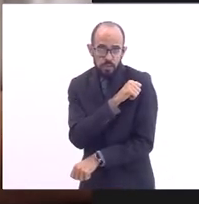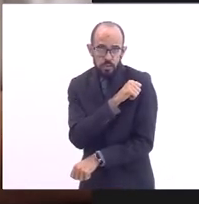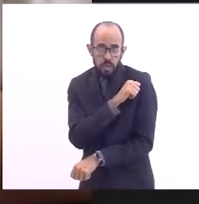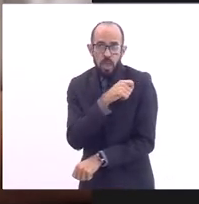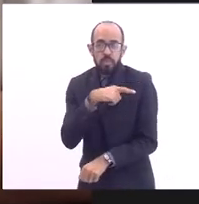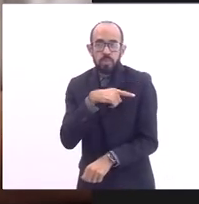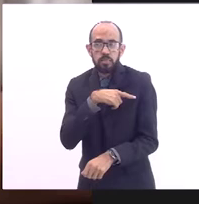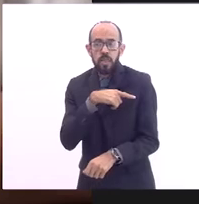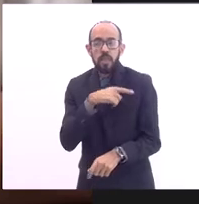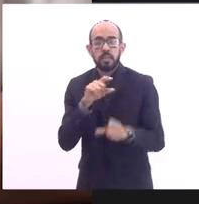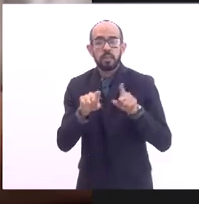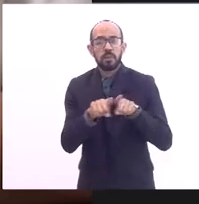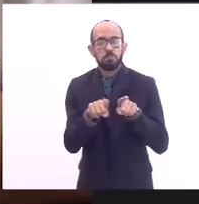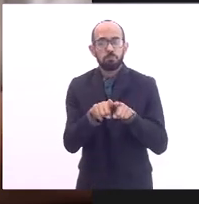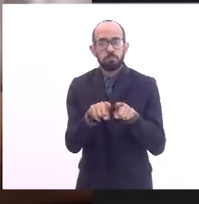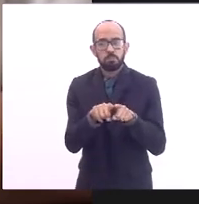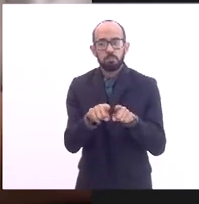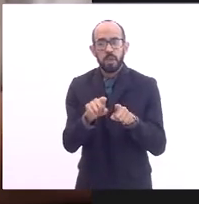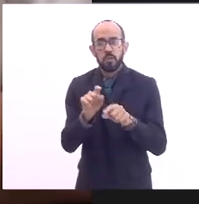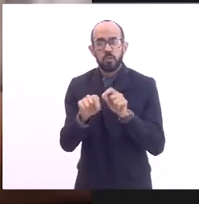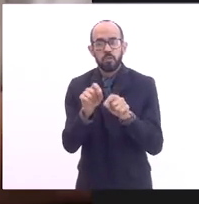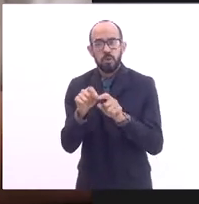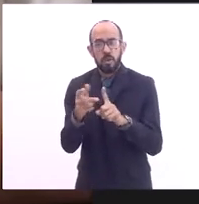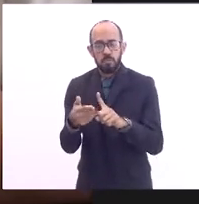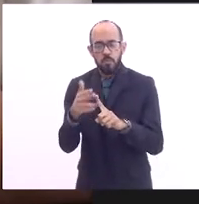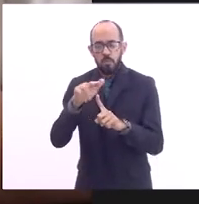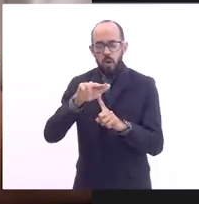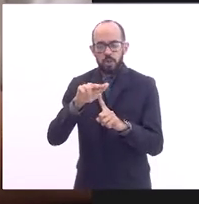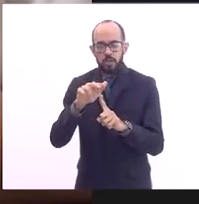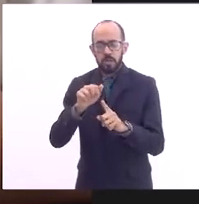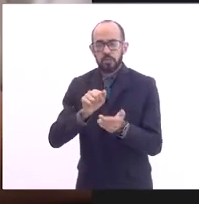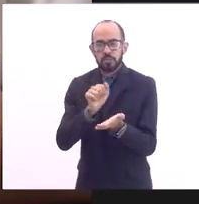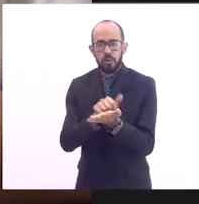30%. A Enel foi multada porque